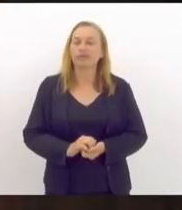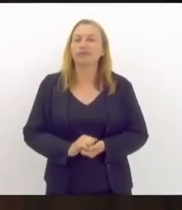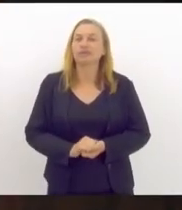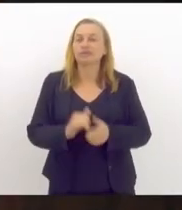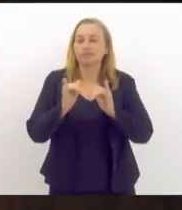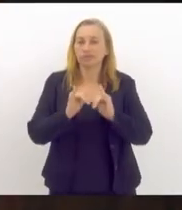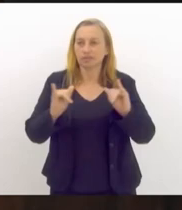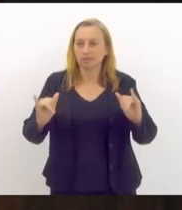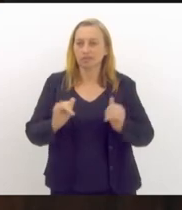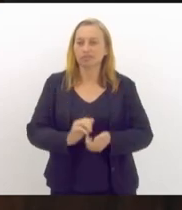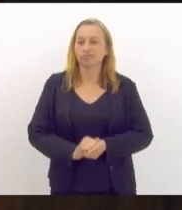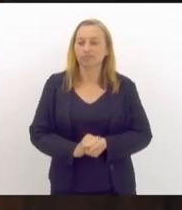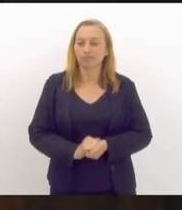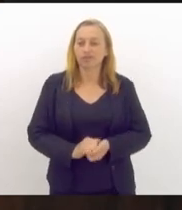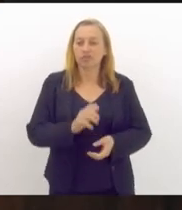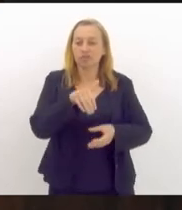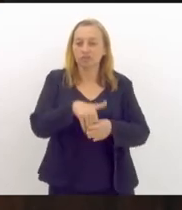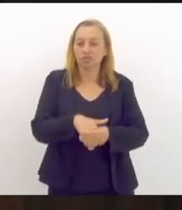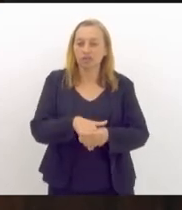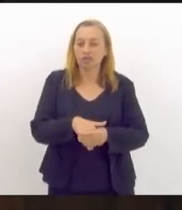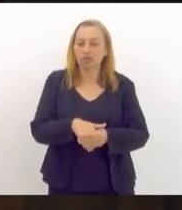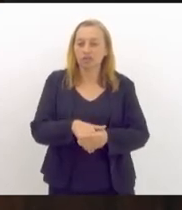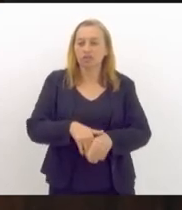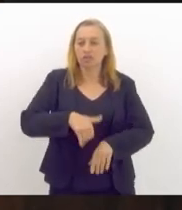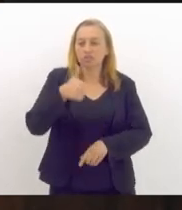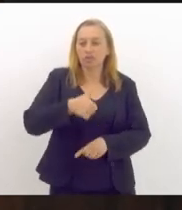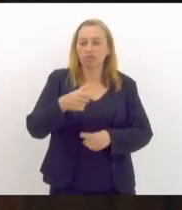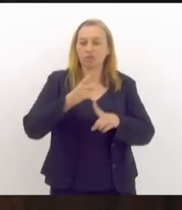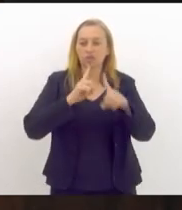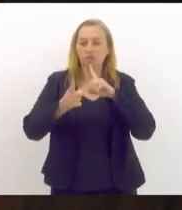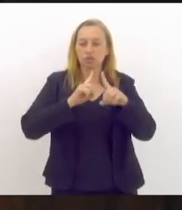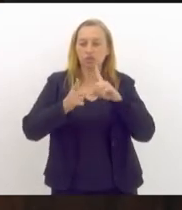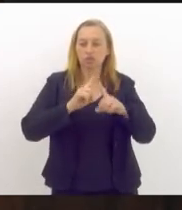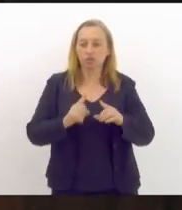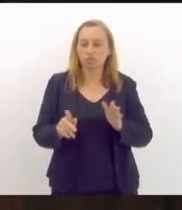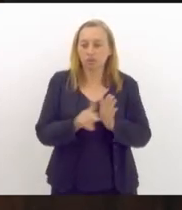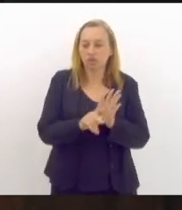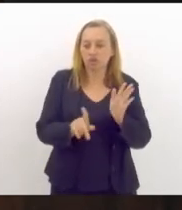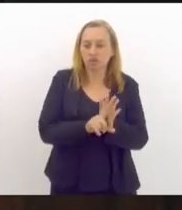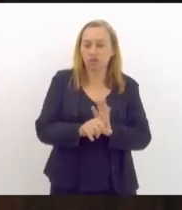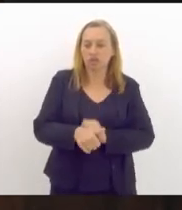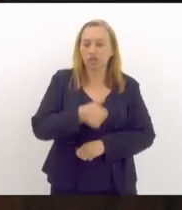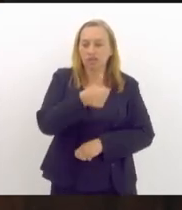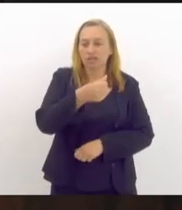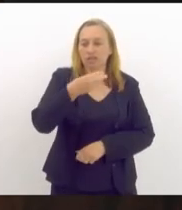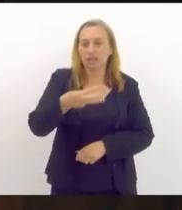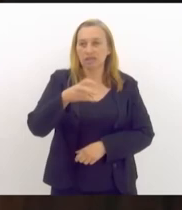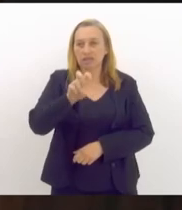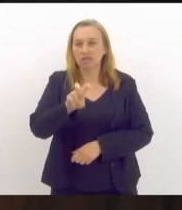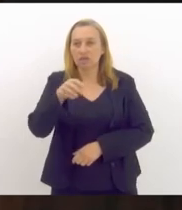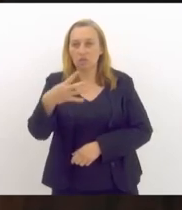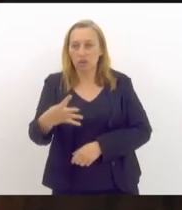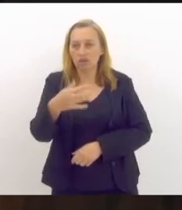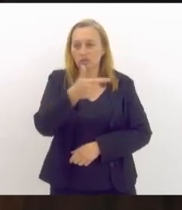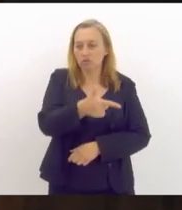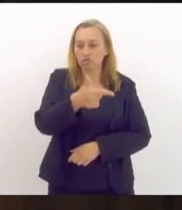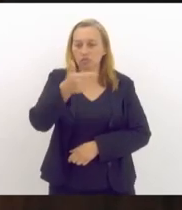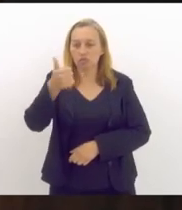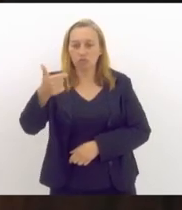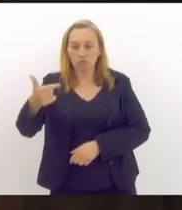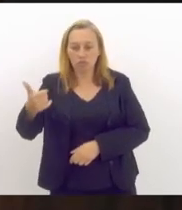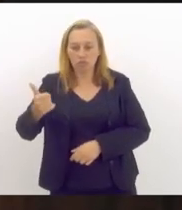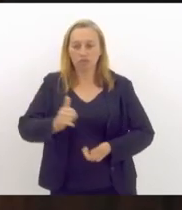anuncio em votação em primeira discussão projeto de lei número 1354 de 2012